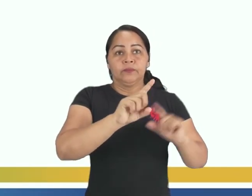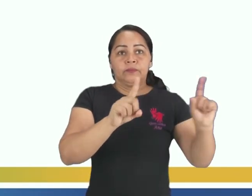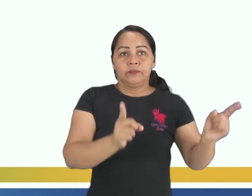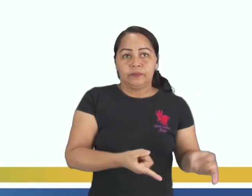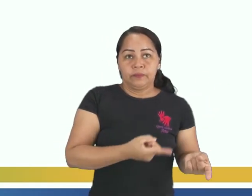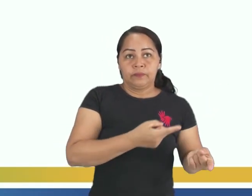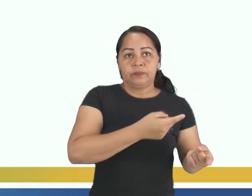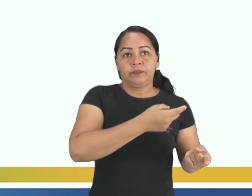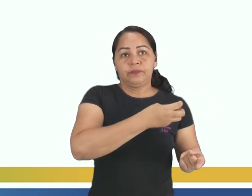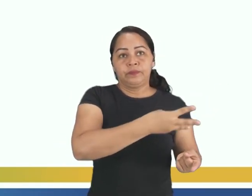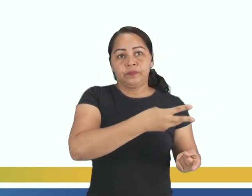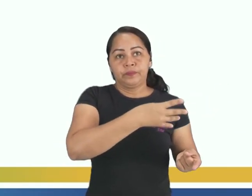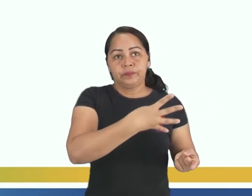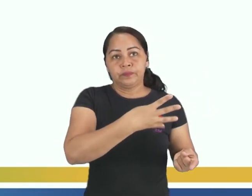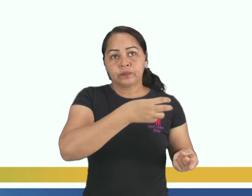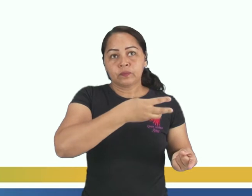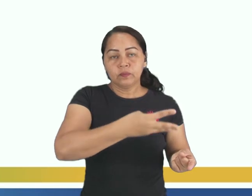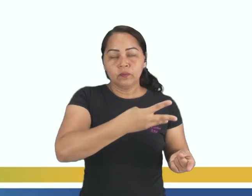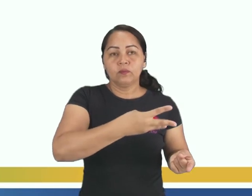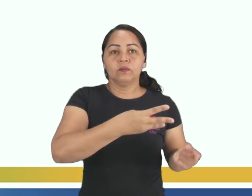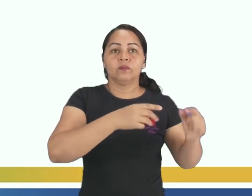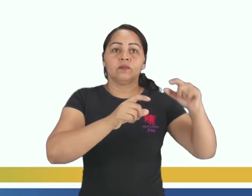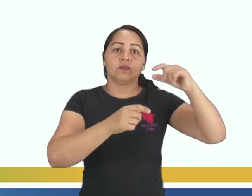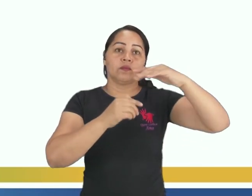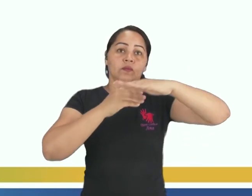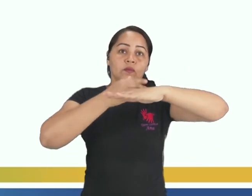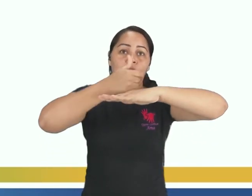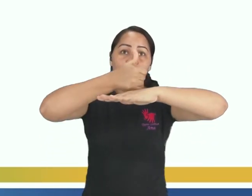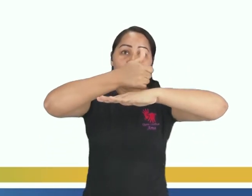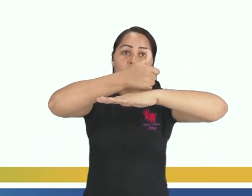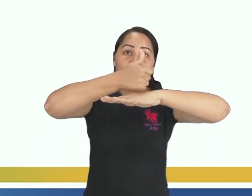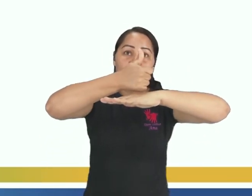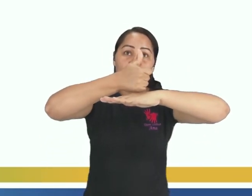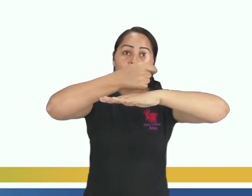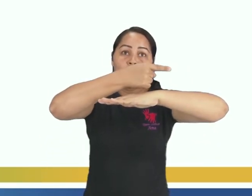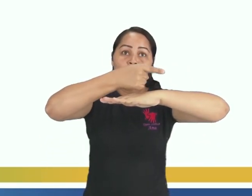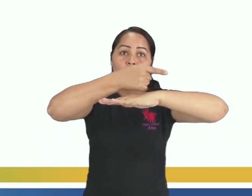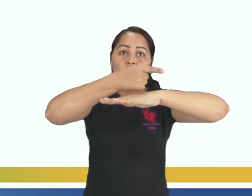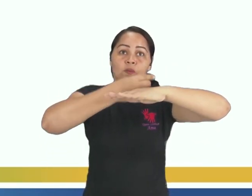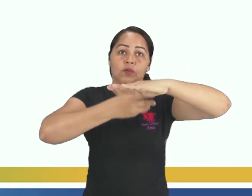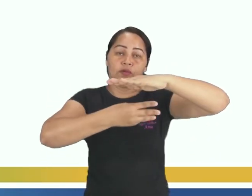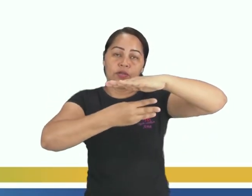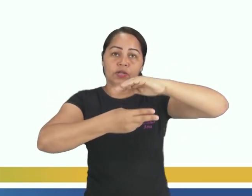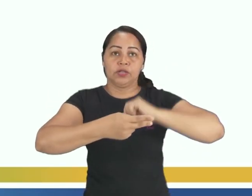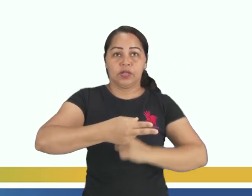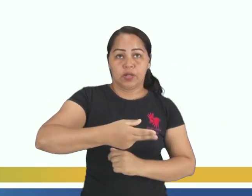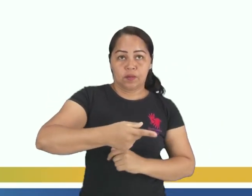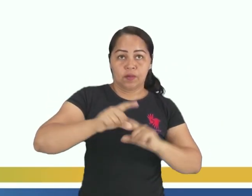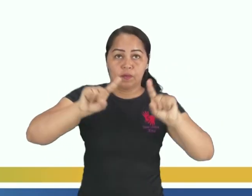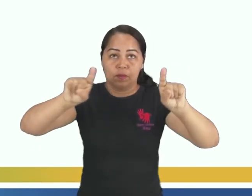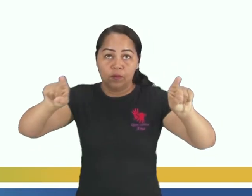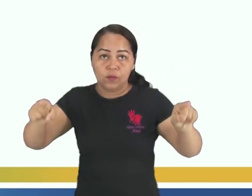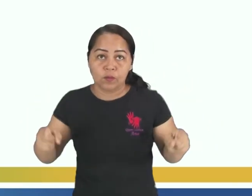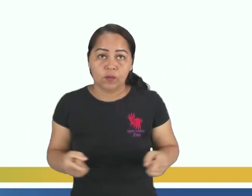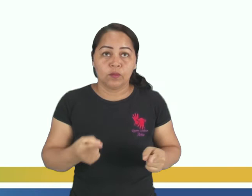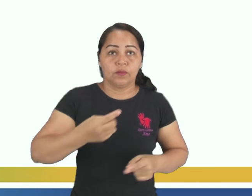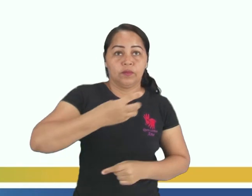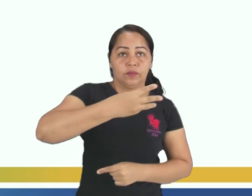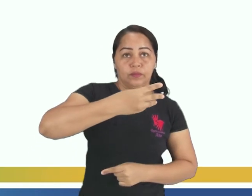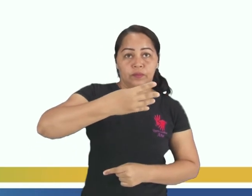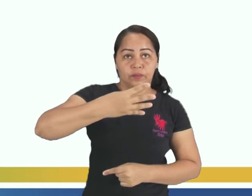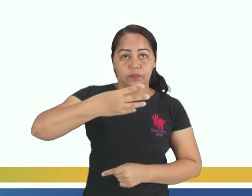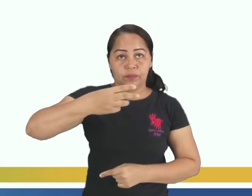posso consertar esse sinal negativo aí? Eu posso inverter a minha fração da base, mandar o 343 para cima